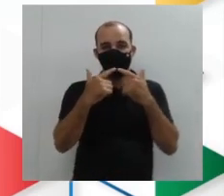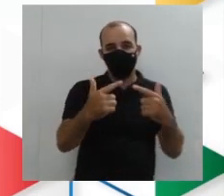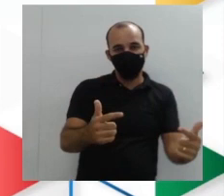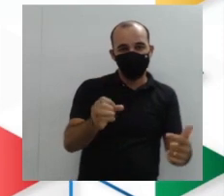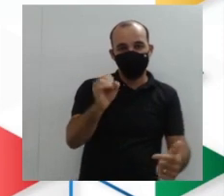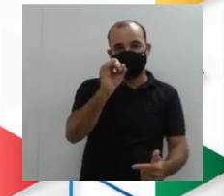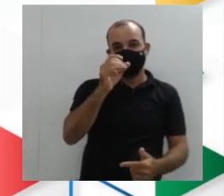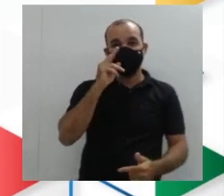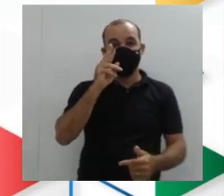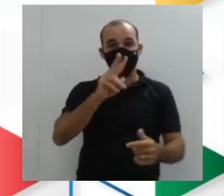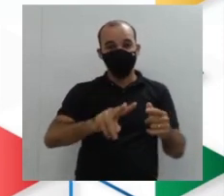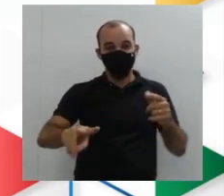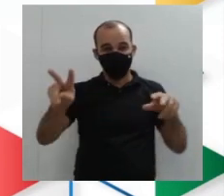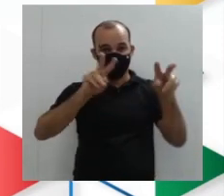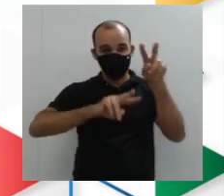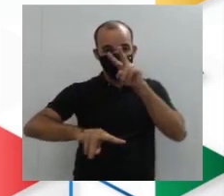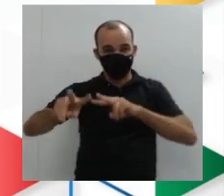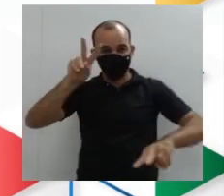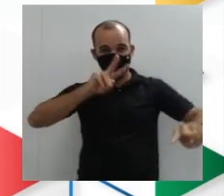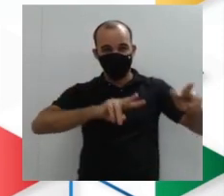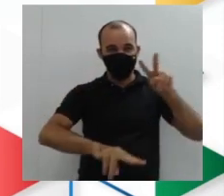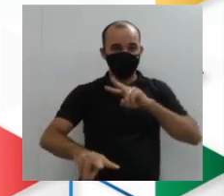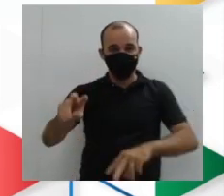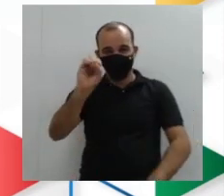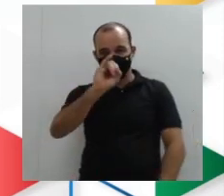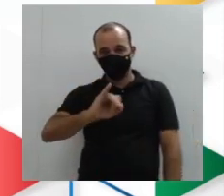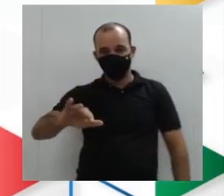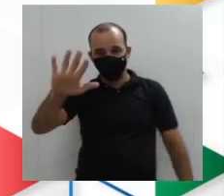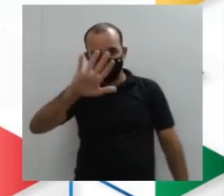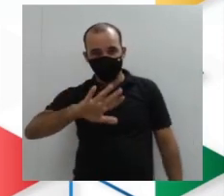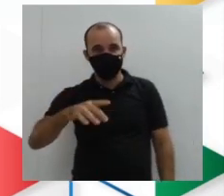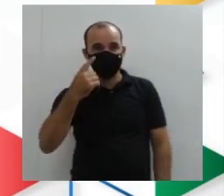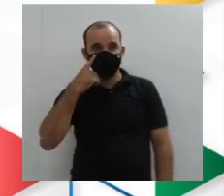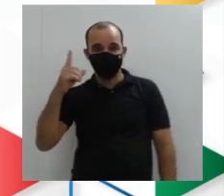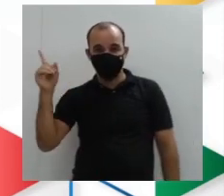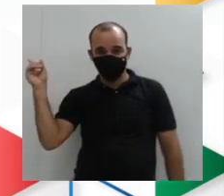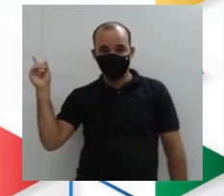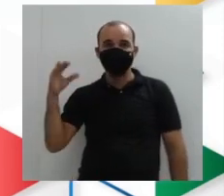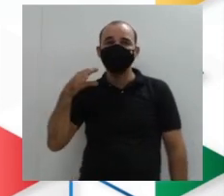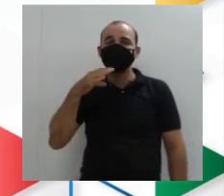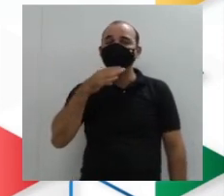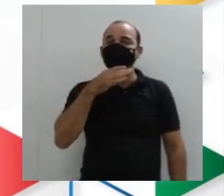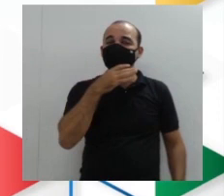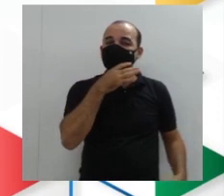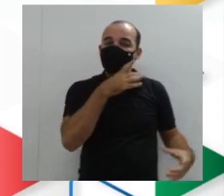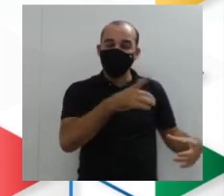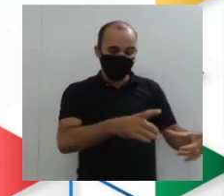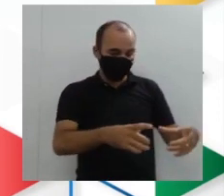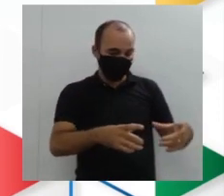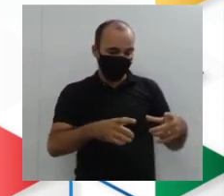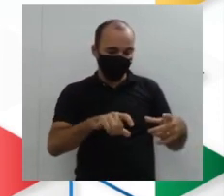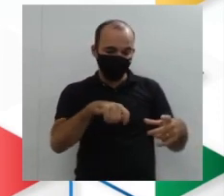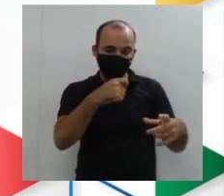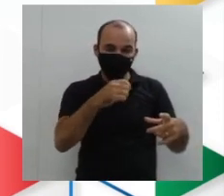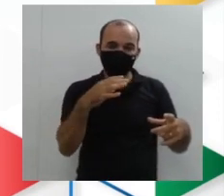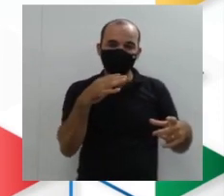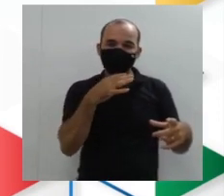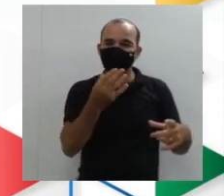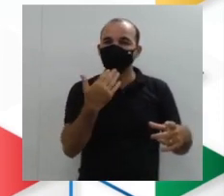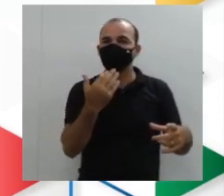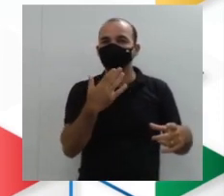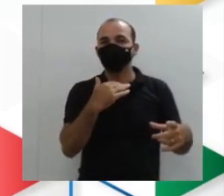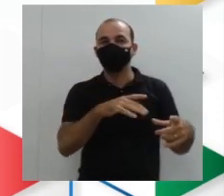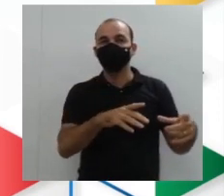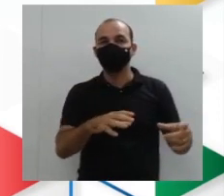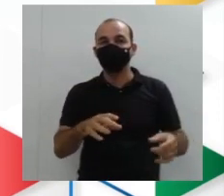alegre, casamento, olha o impacto que ela nos traz. É importante mostrar isso aqui, a